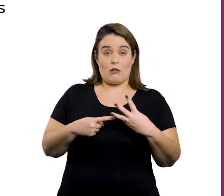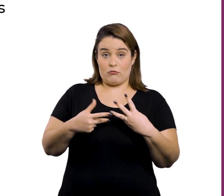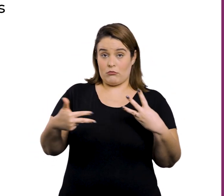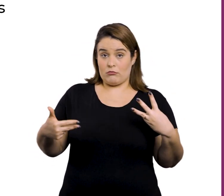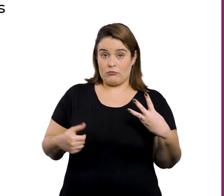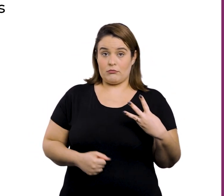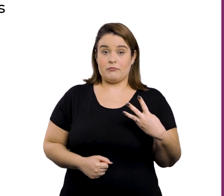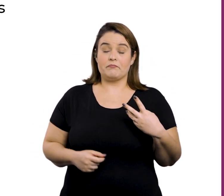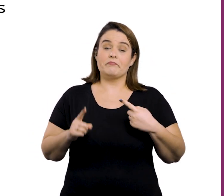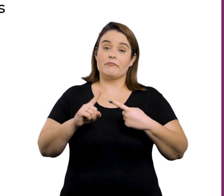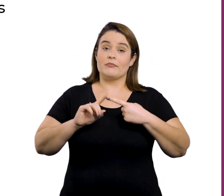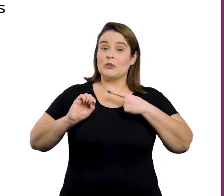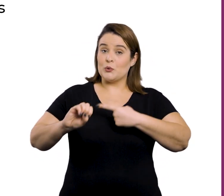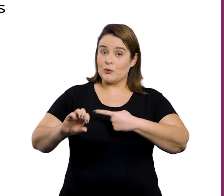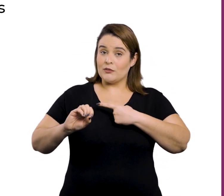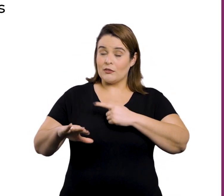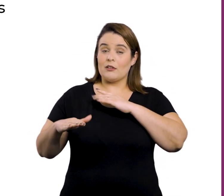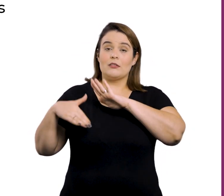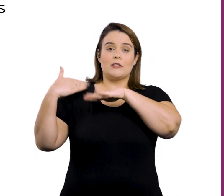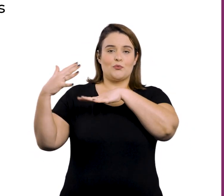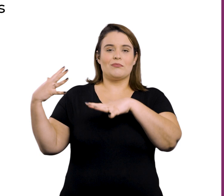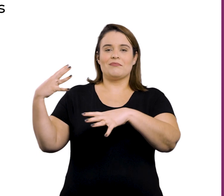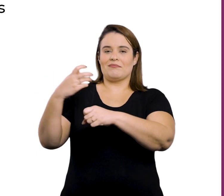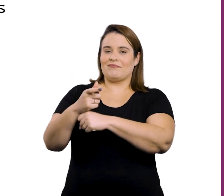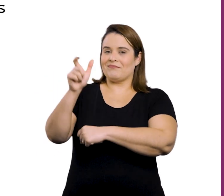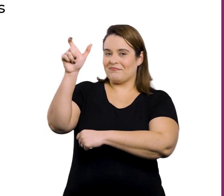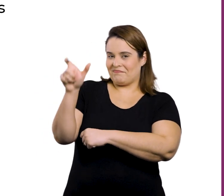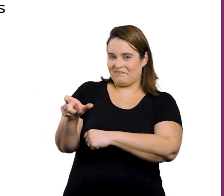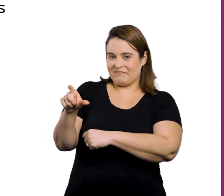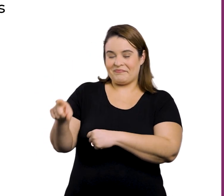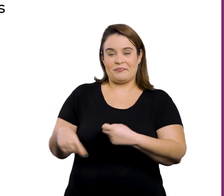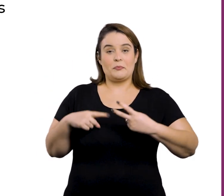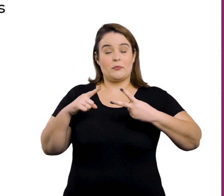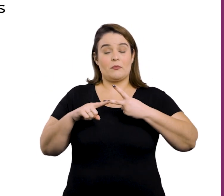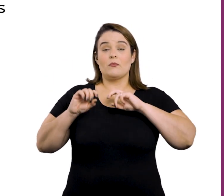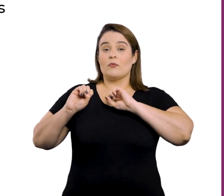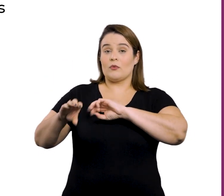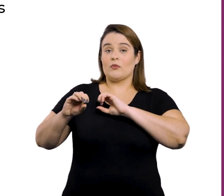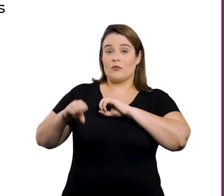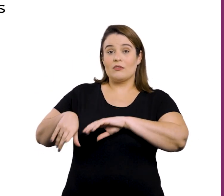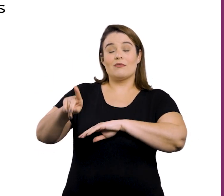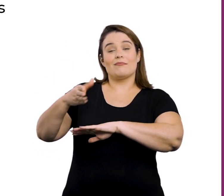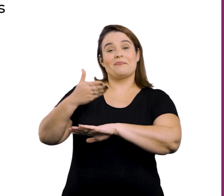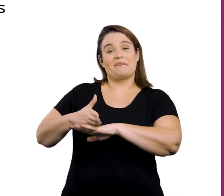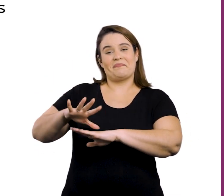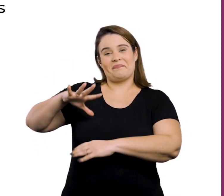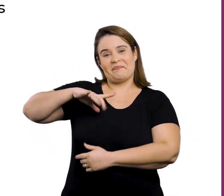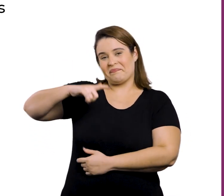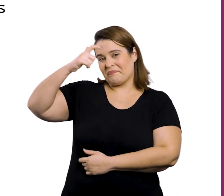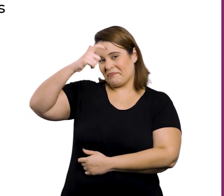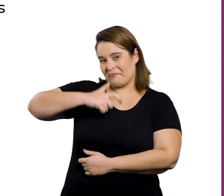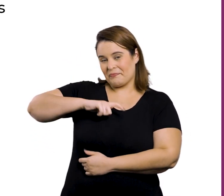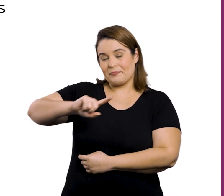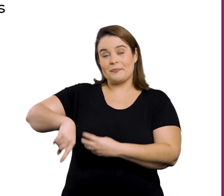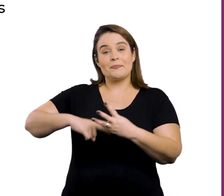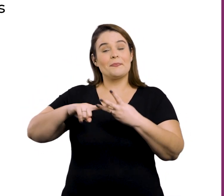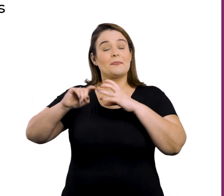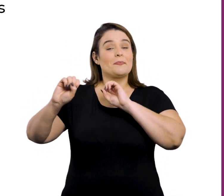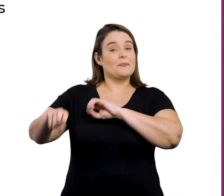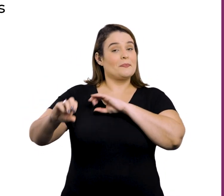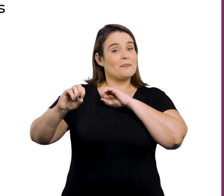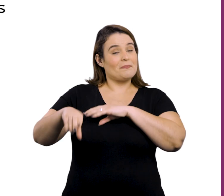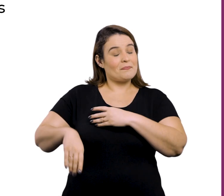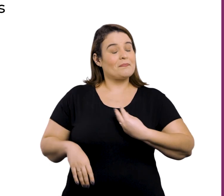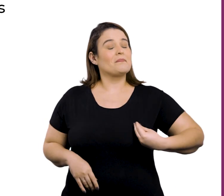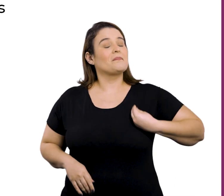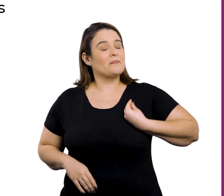de funções: de educar para o desenvolvimento pleno da pessoa, de educar para o exercício da cidadania e